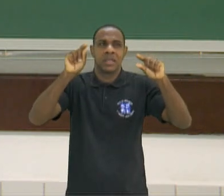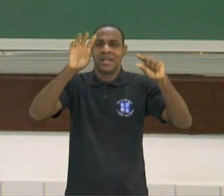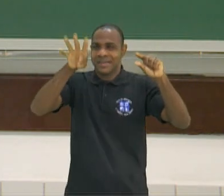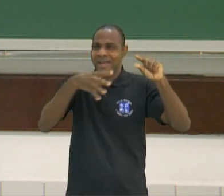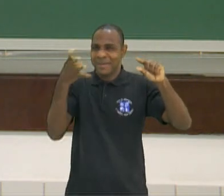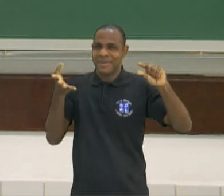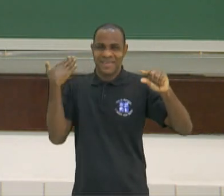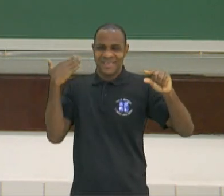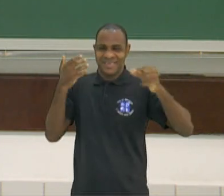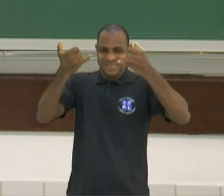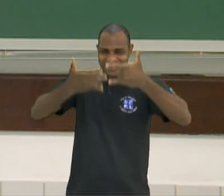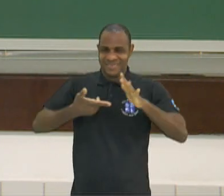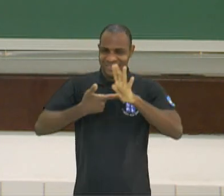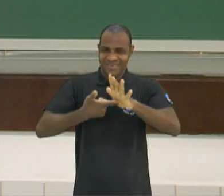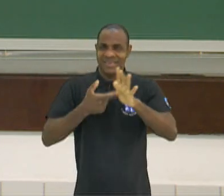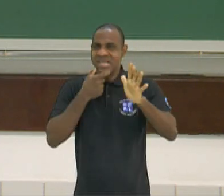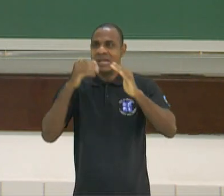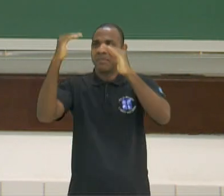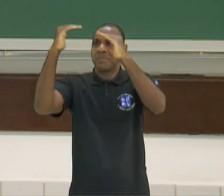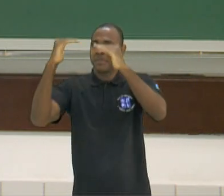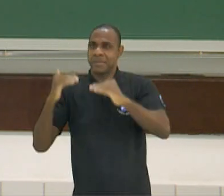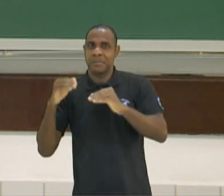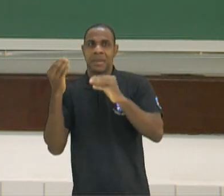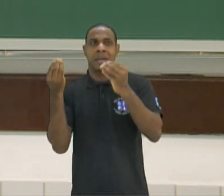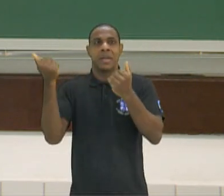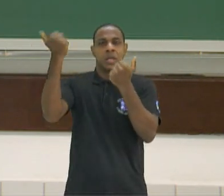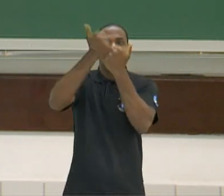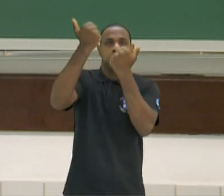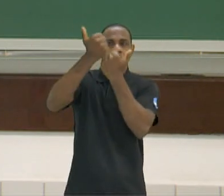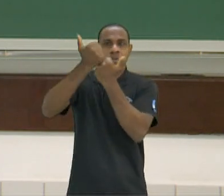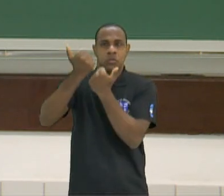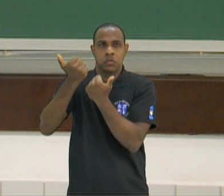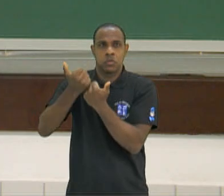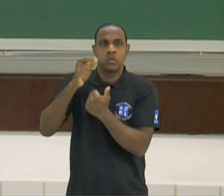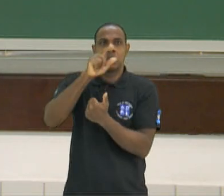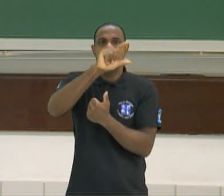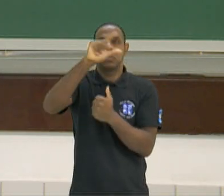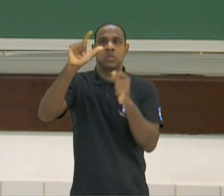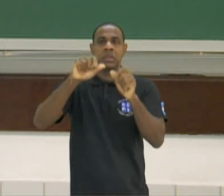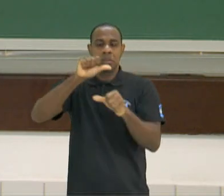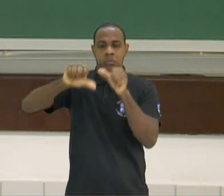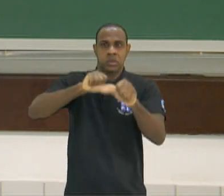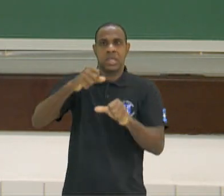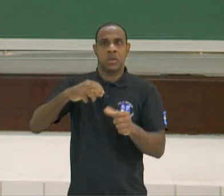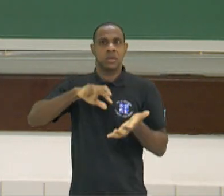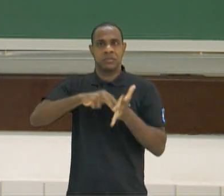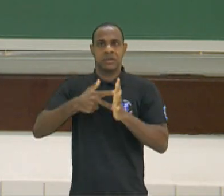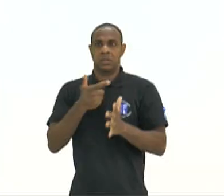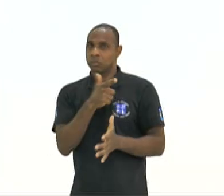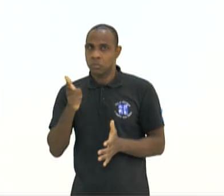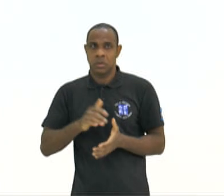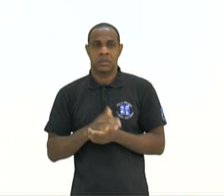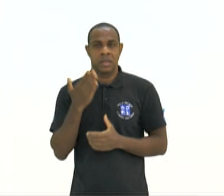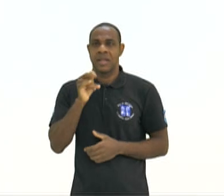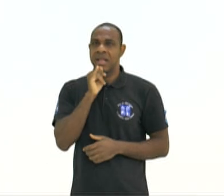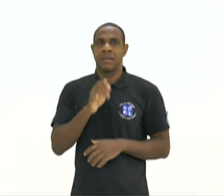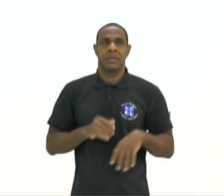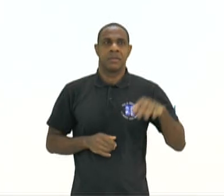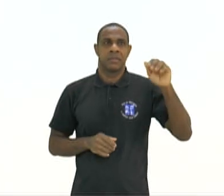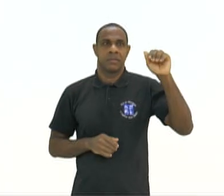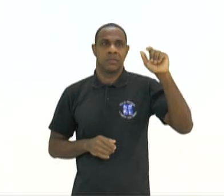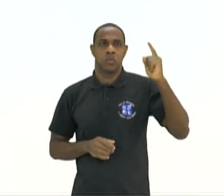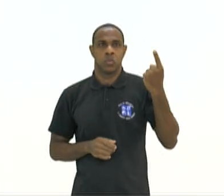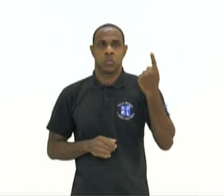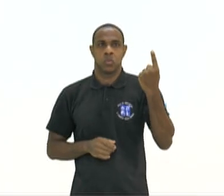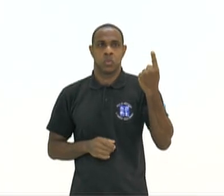gente já viu, né, para preencher ou para substituir sem mudar o sentido. Por exemplo, número 1. Move